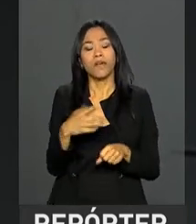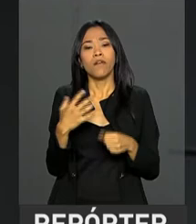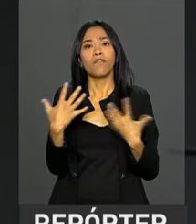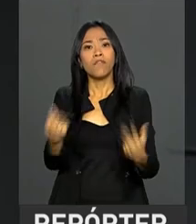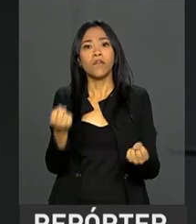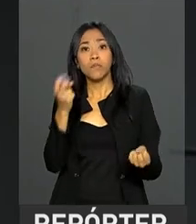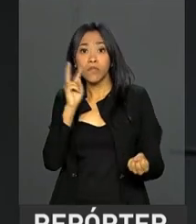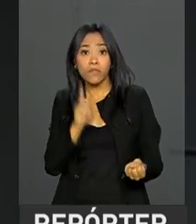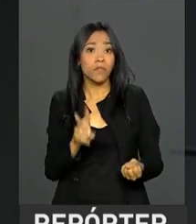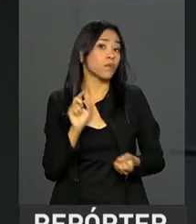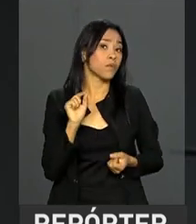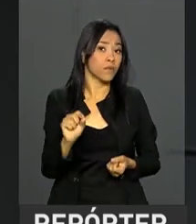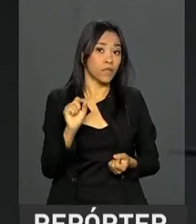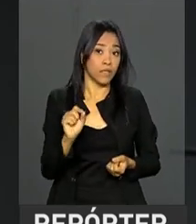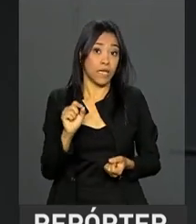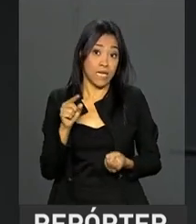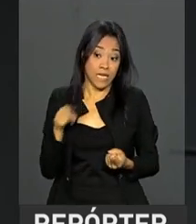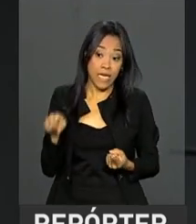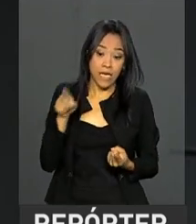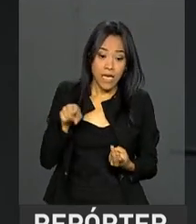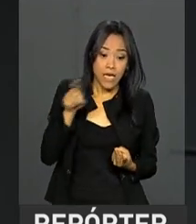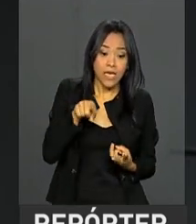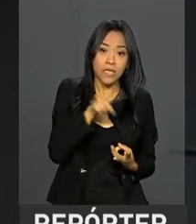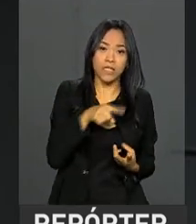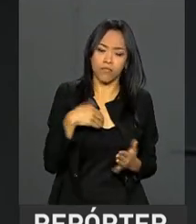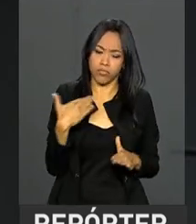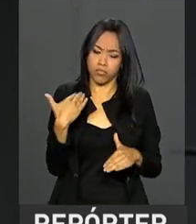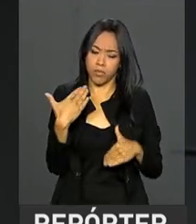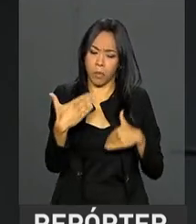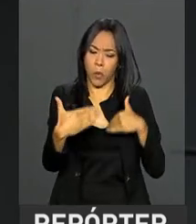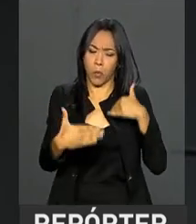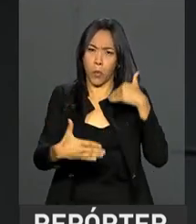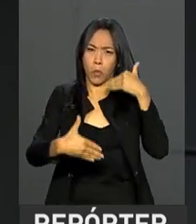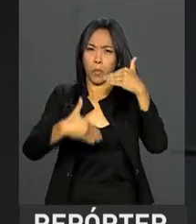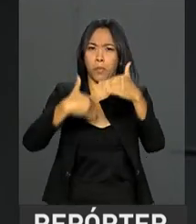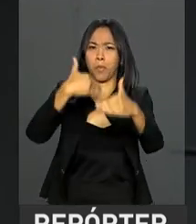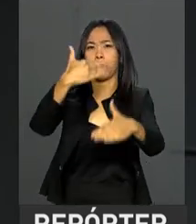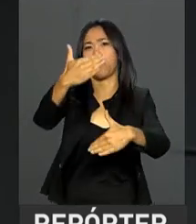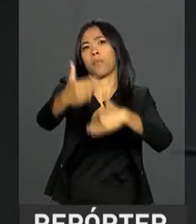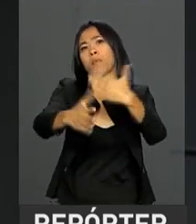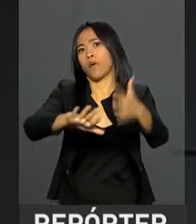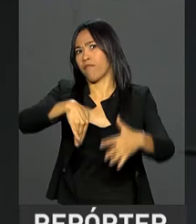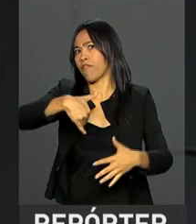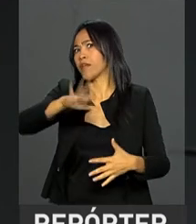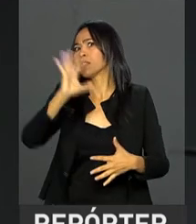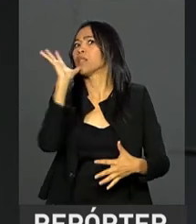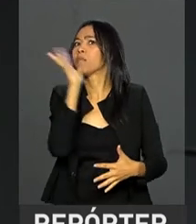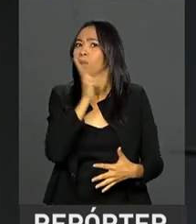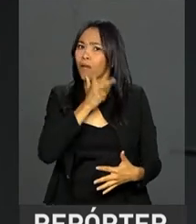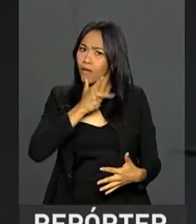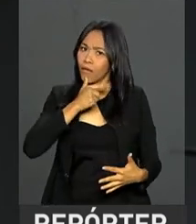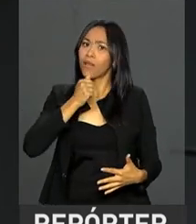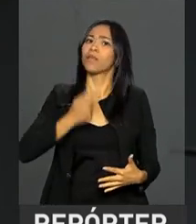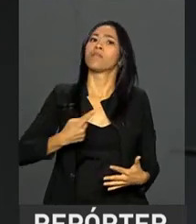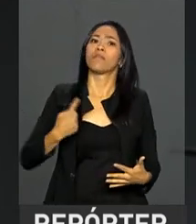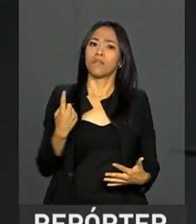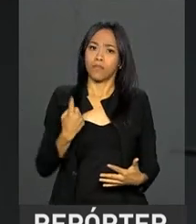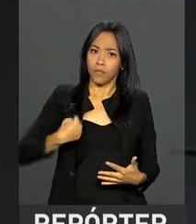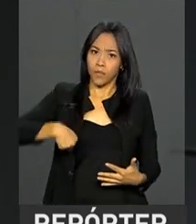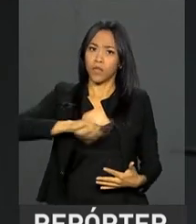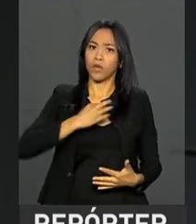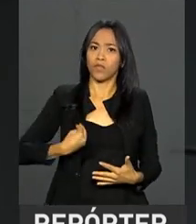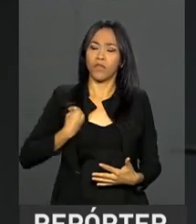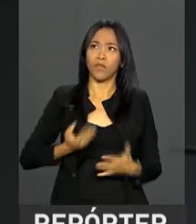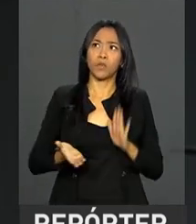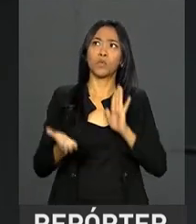que este ciclo de crescimento será talvez o mais longo que vivenciamos nos